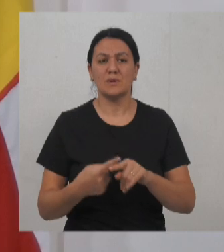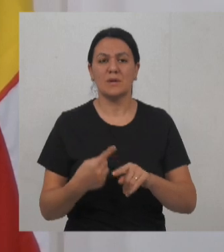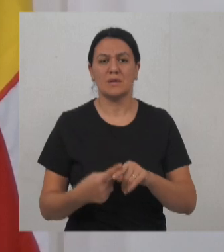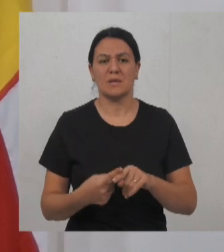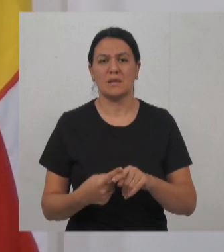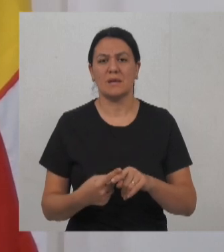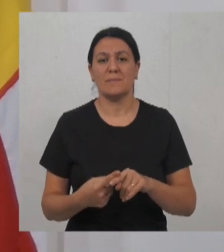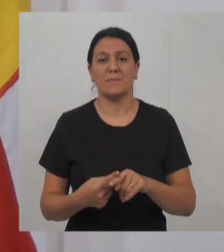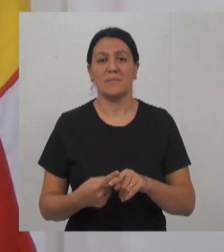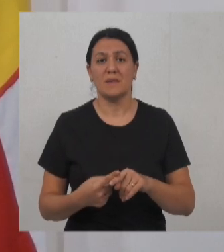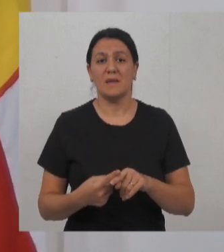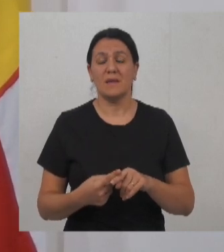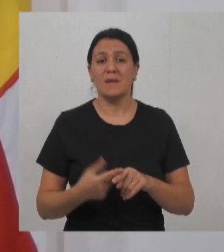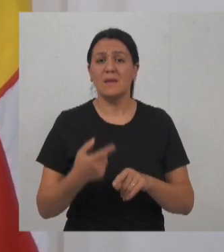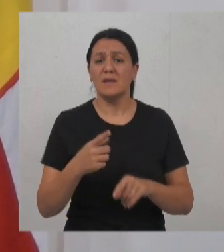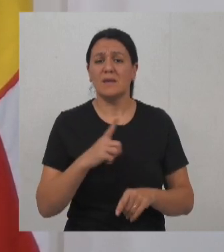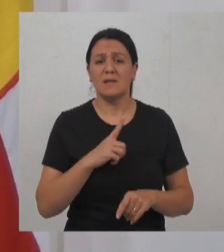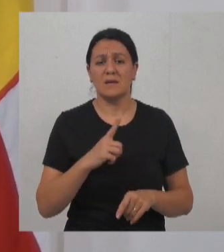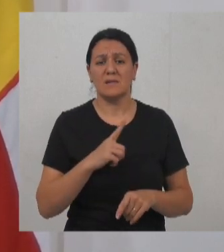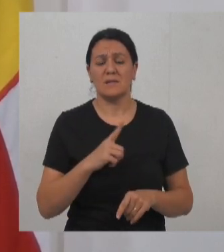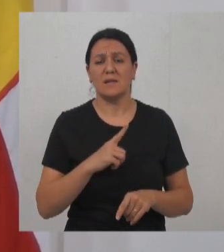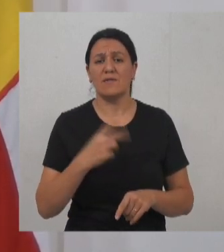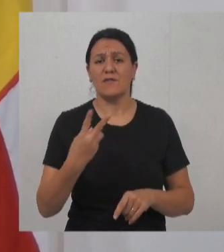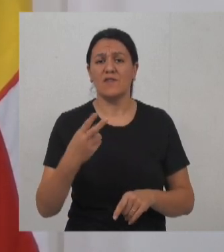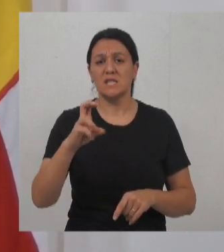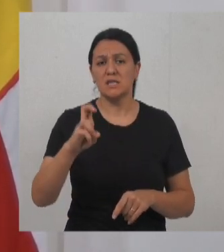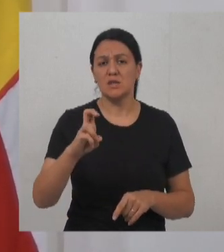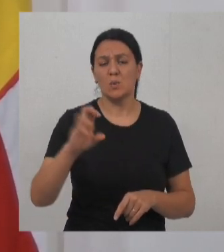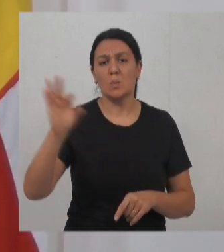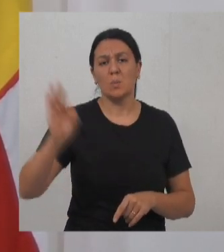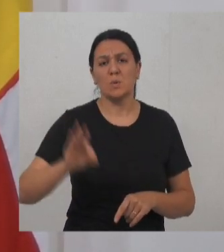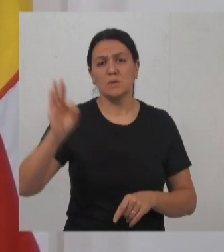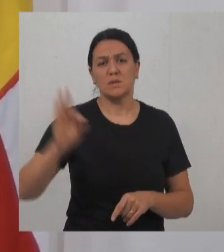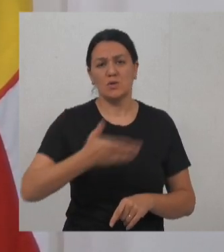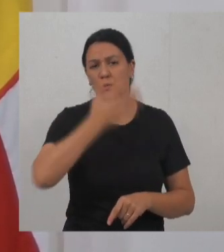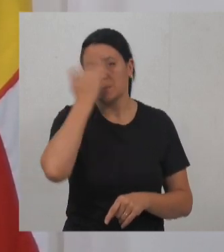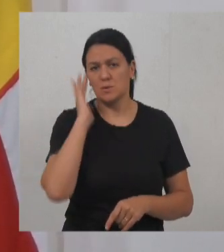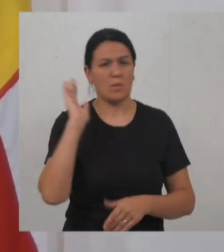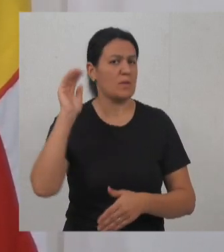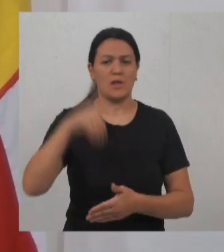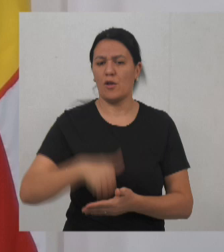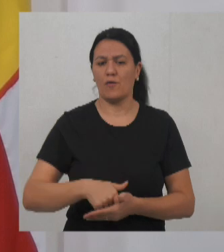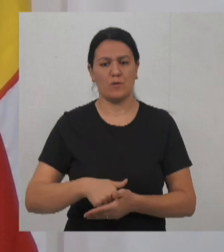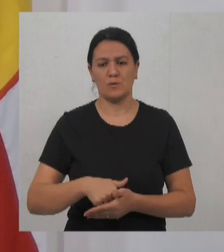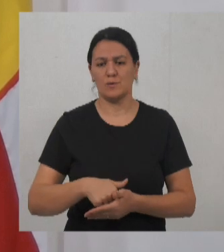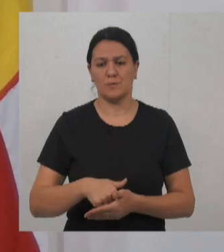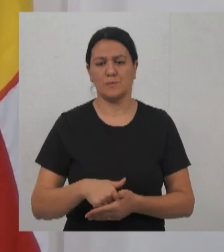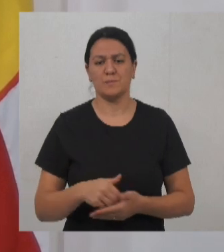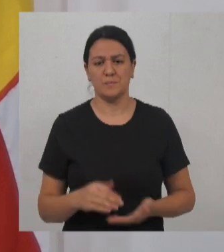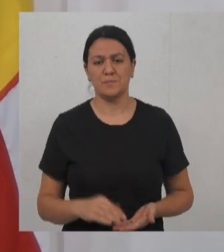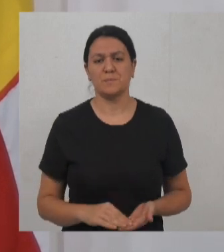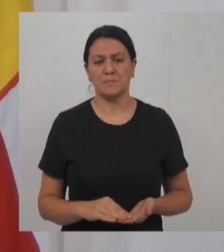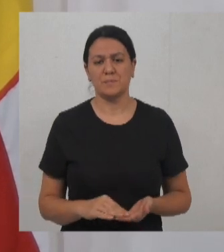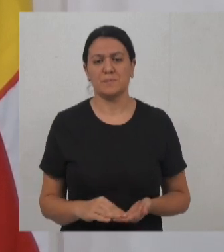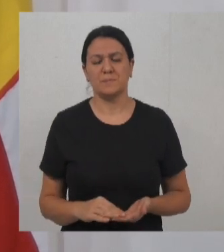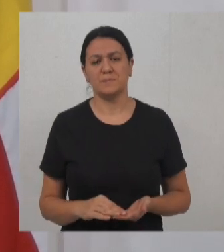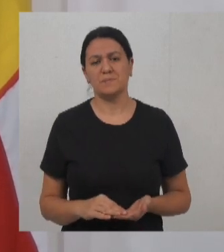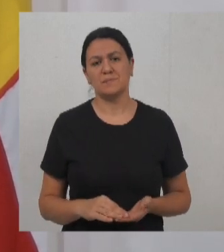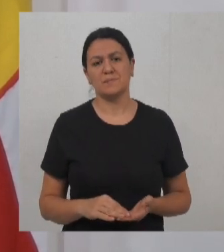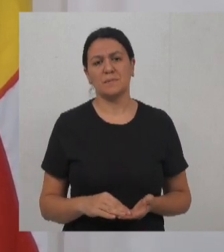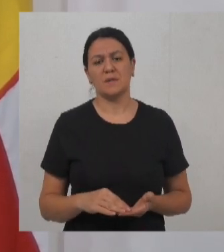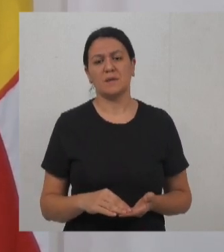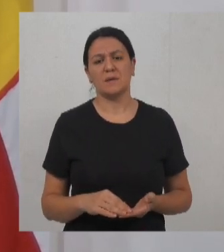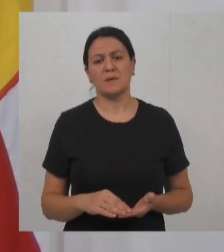25%. A cada 4 eleitores, um não compareceu para votar, como disse. Como foi dito